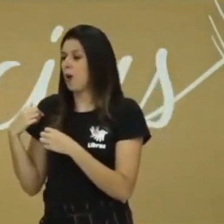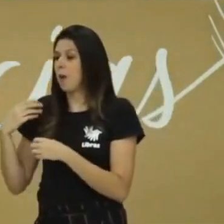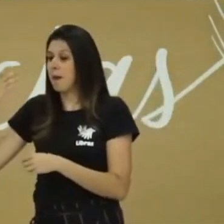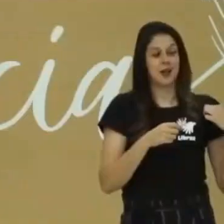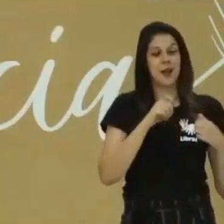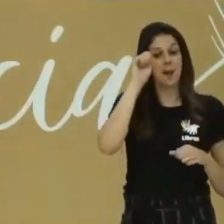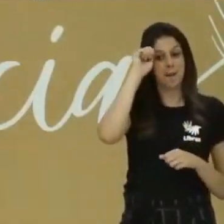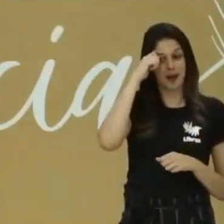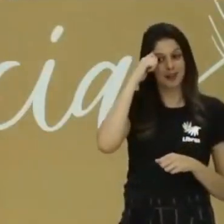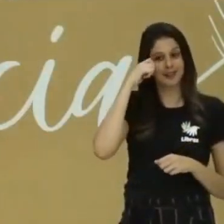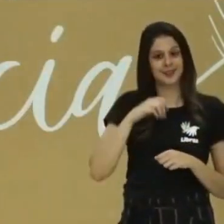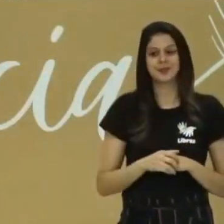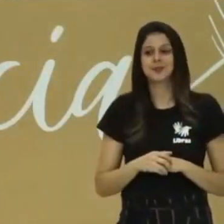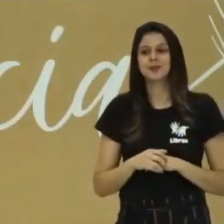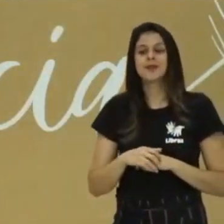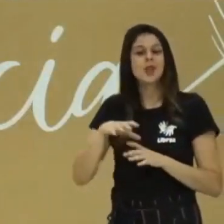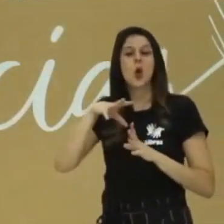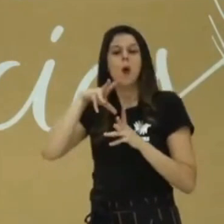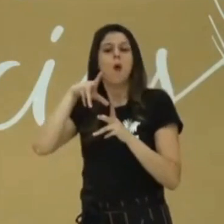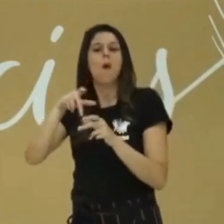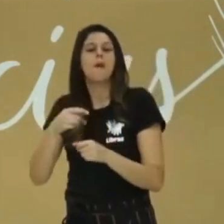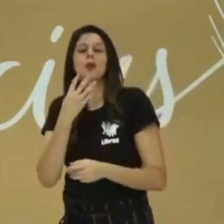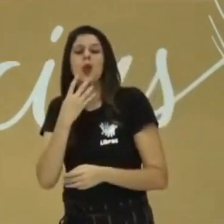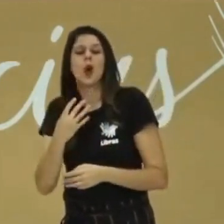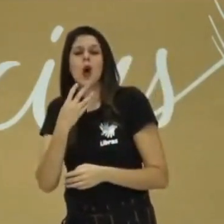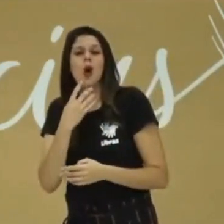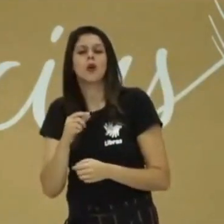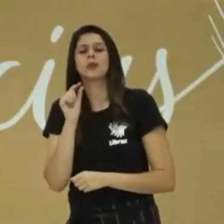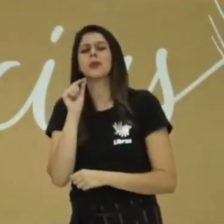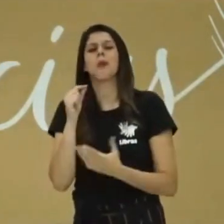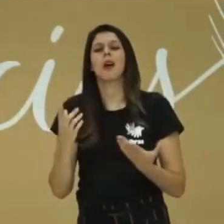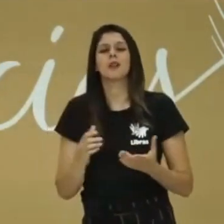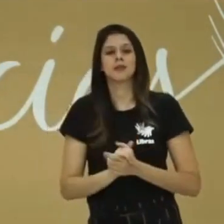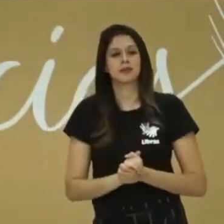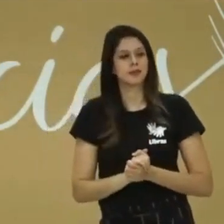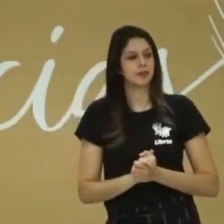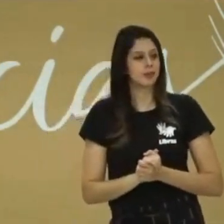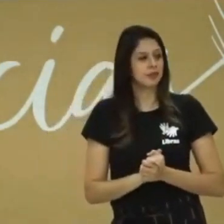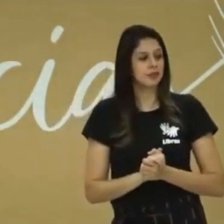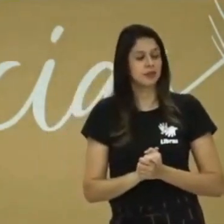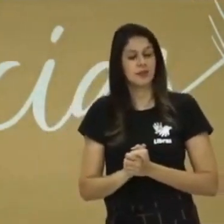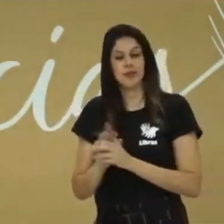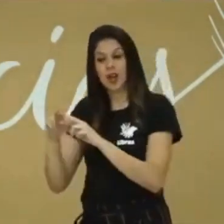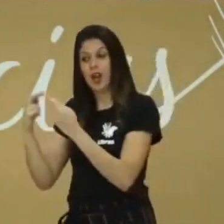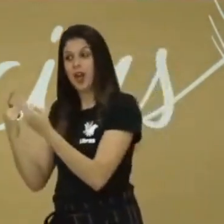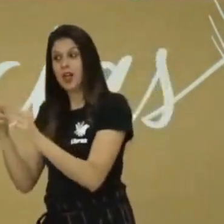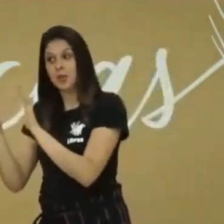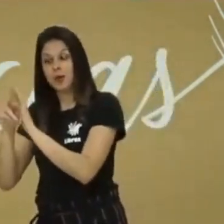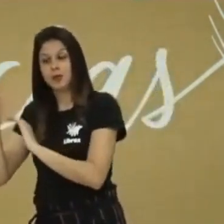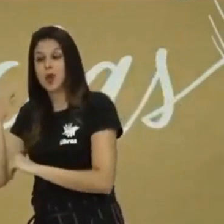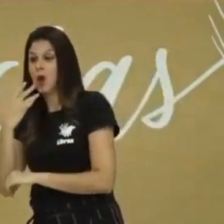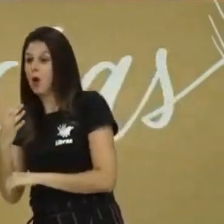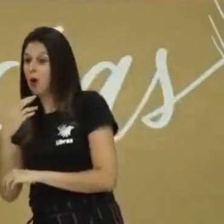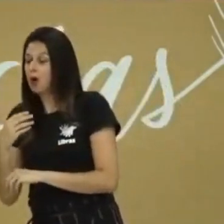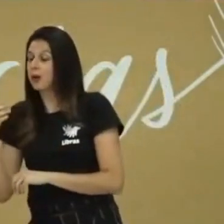seja uma camiseta preta que cor que seria a camiseta do mundo o reino de Deus camiseta branca reino